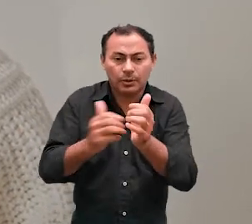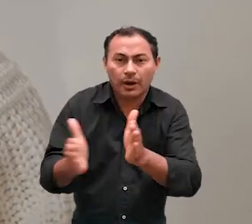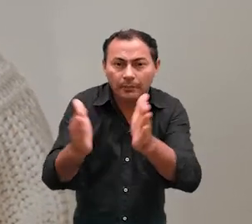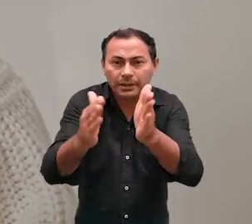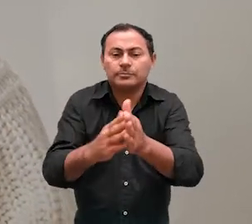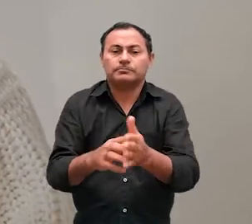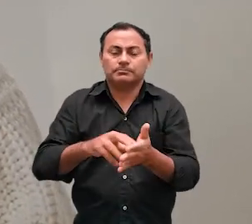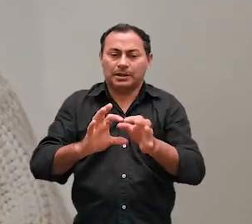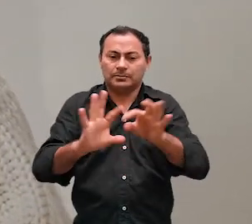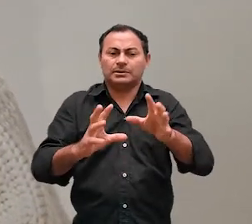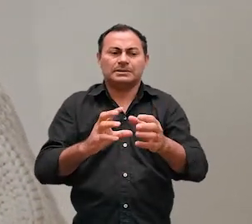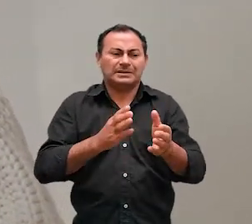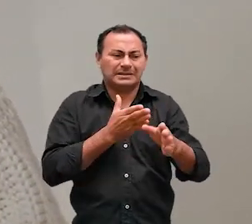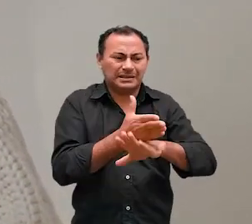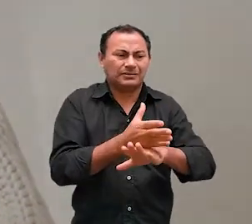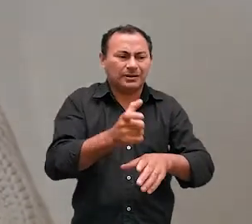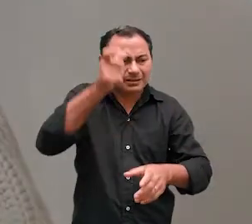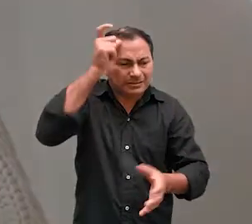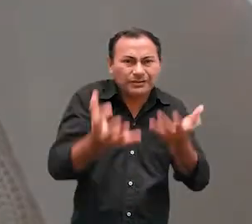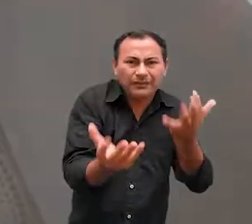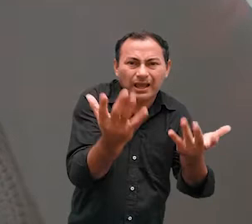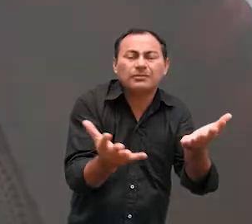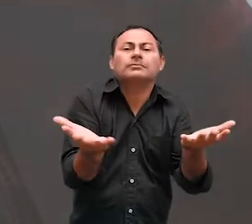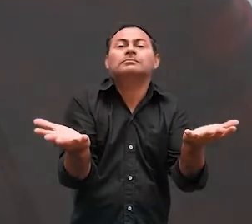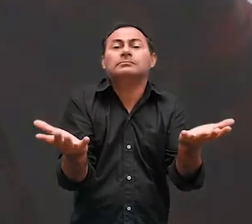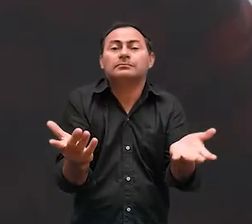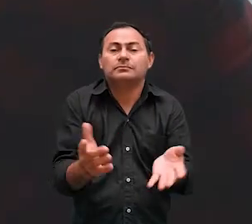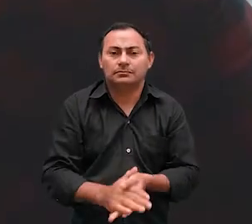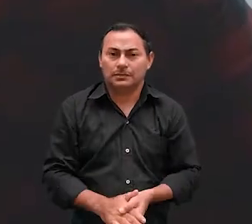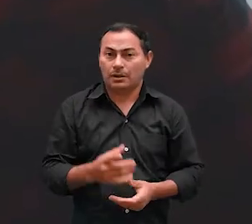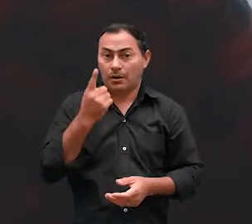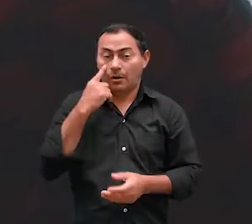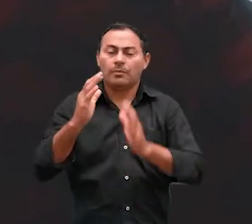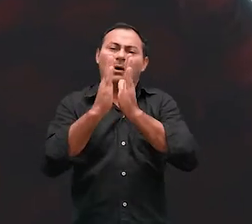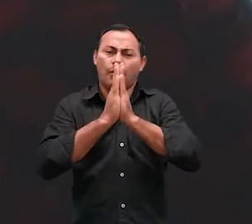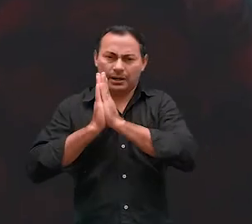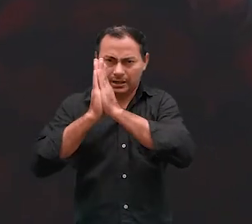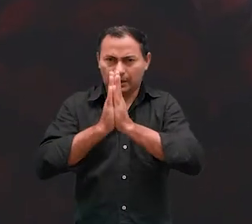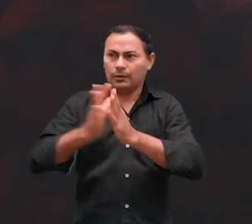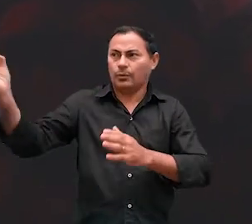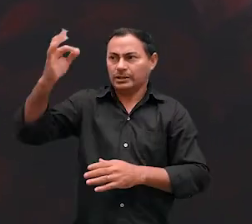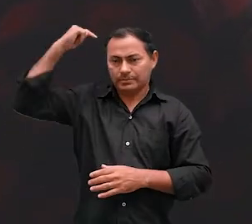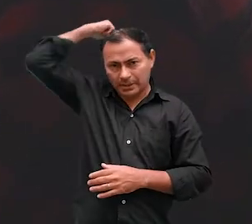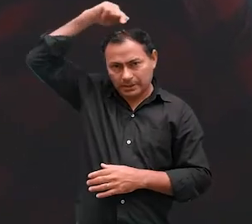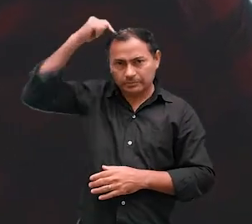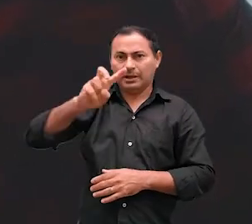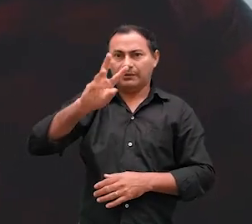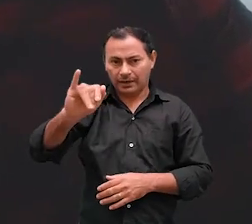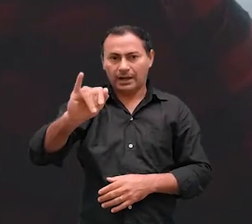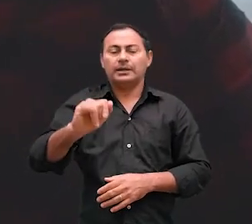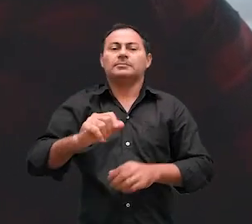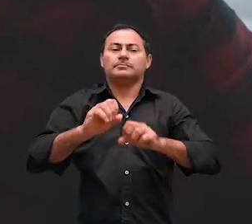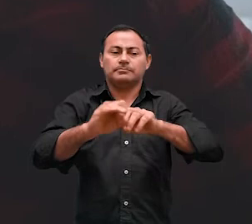Sigam o caminho para perdição e caiu no inferno olha vamos orar o espírito